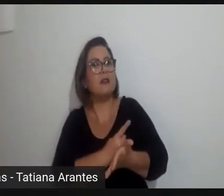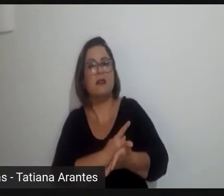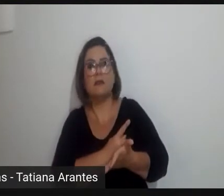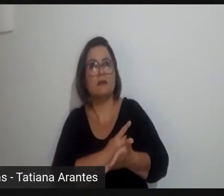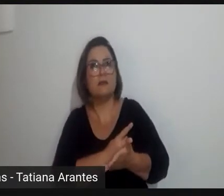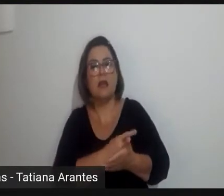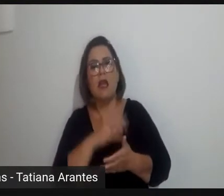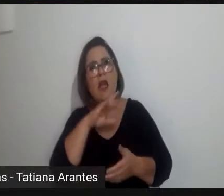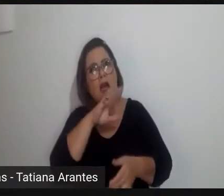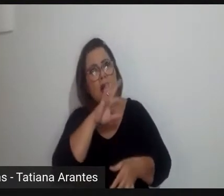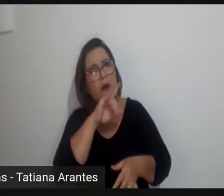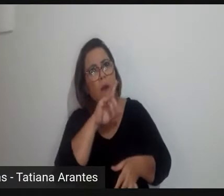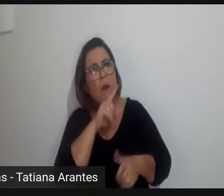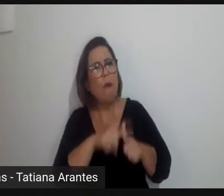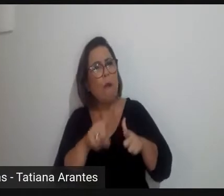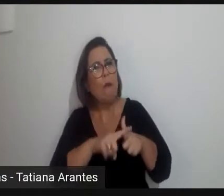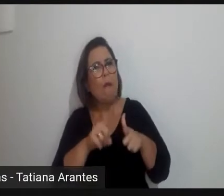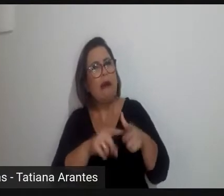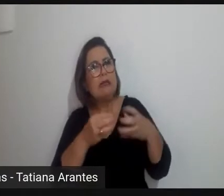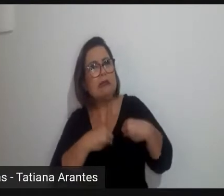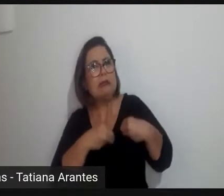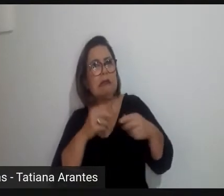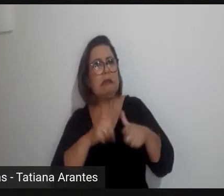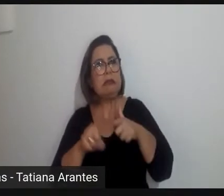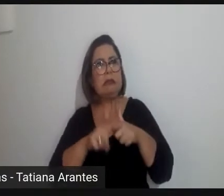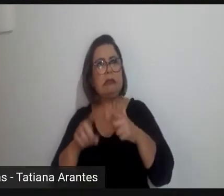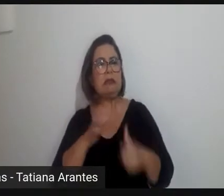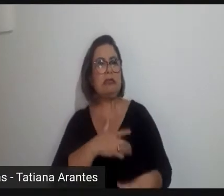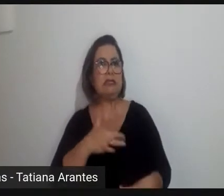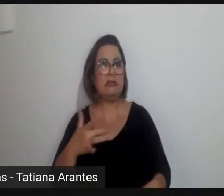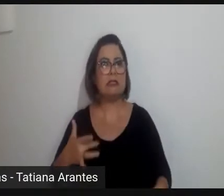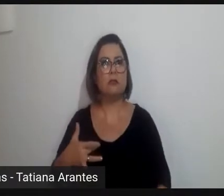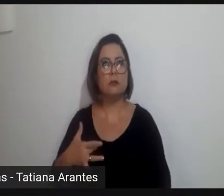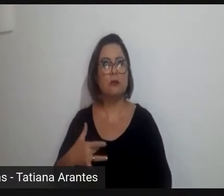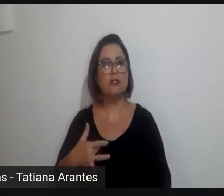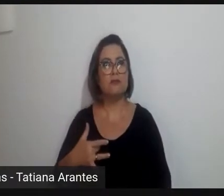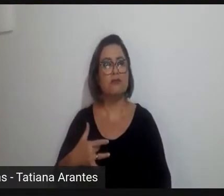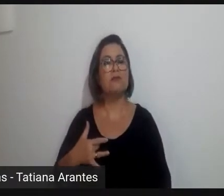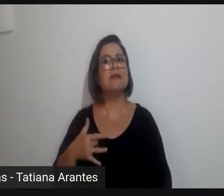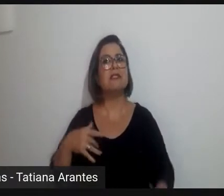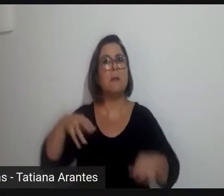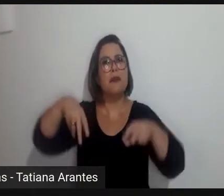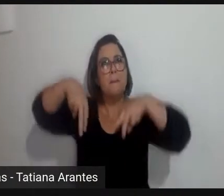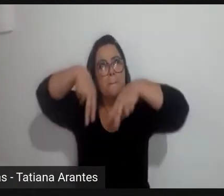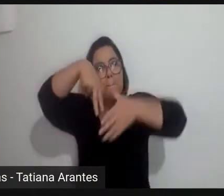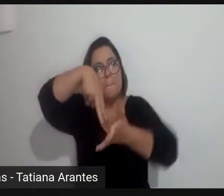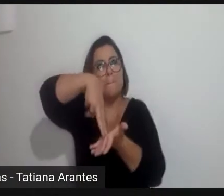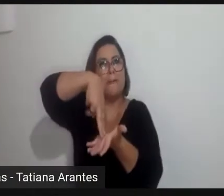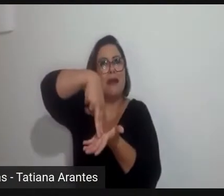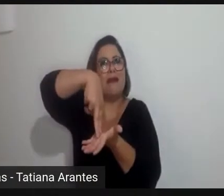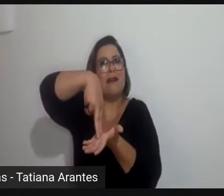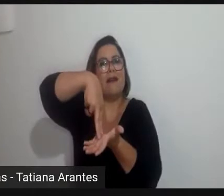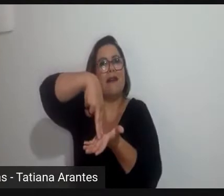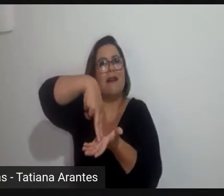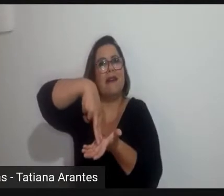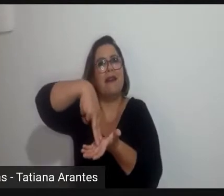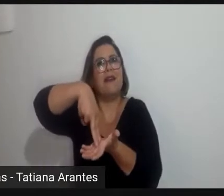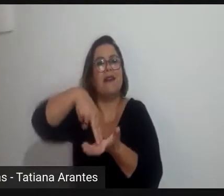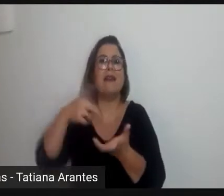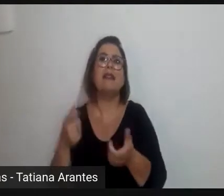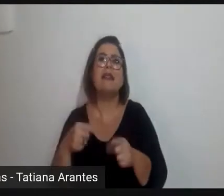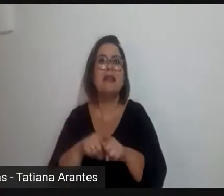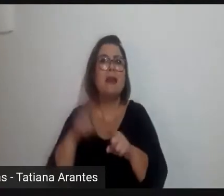para a saúde. Então, um recurso desse que dá para casar essa situação é a pessoa ter um microfone